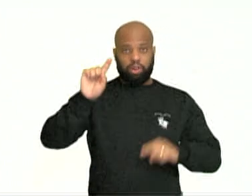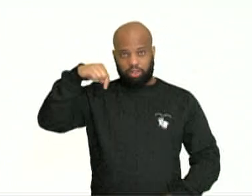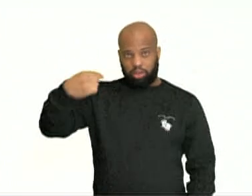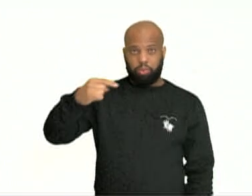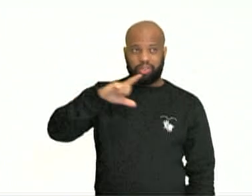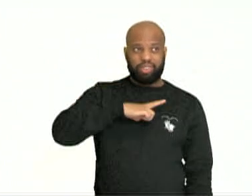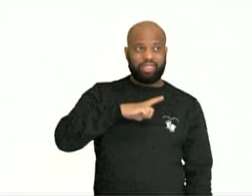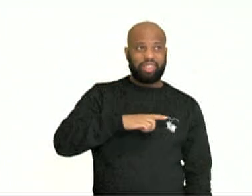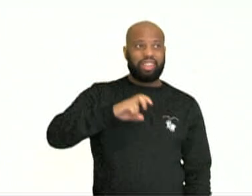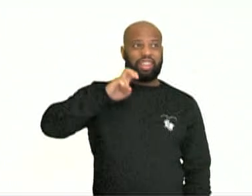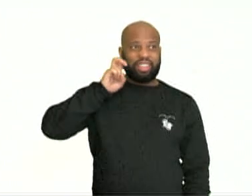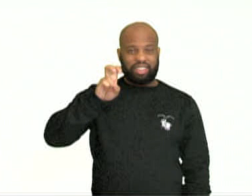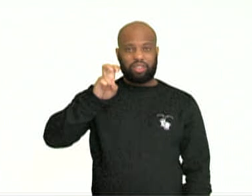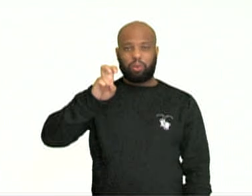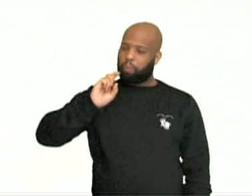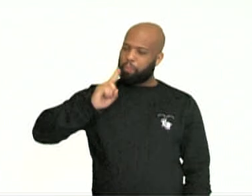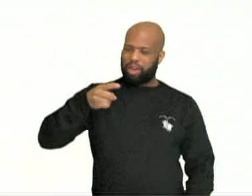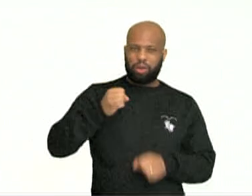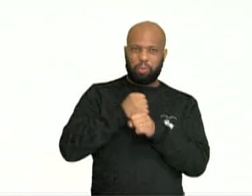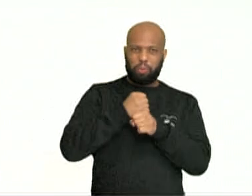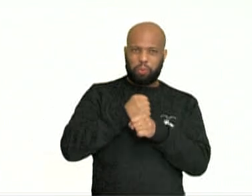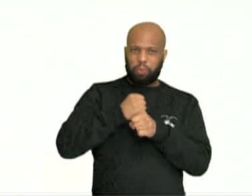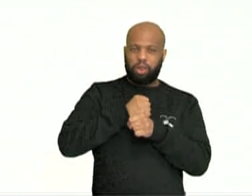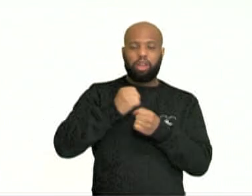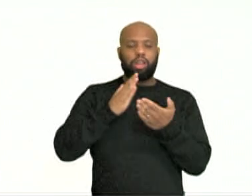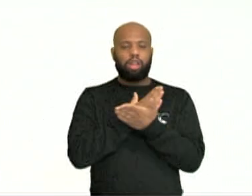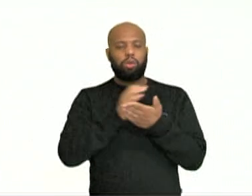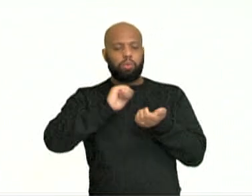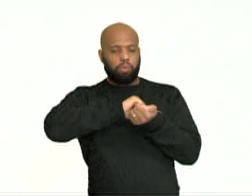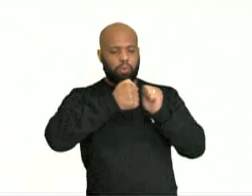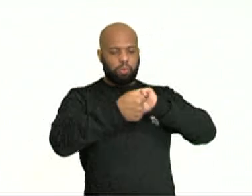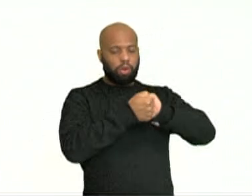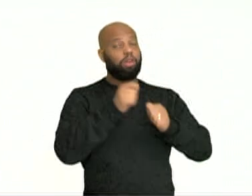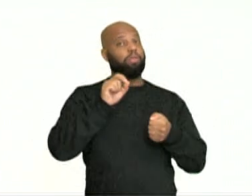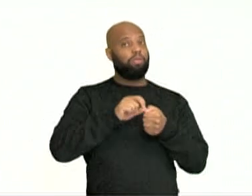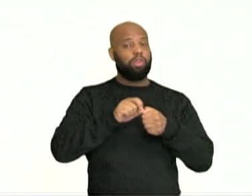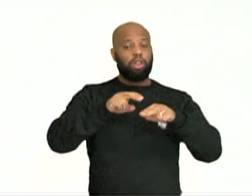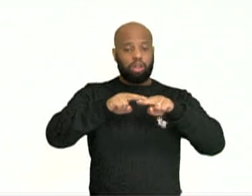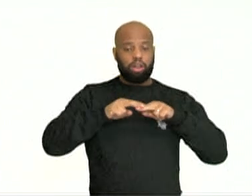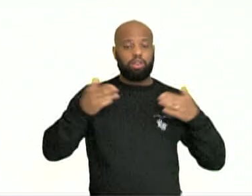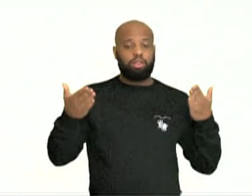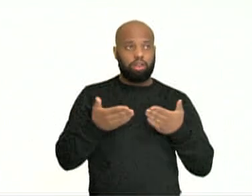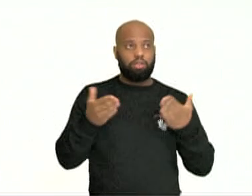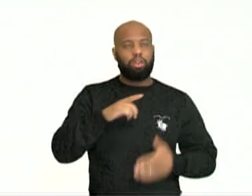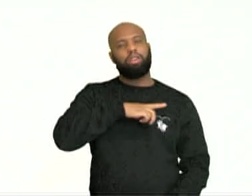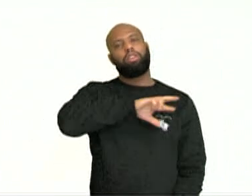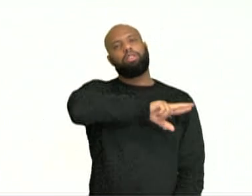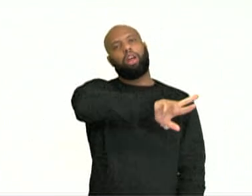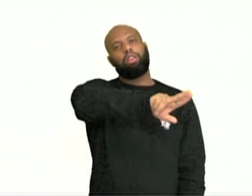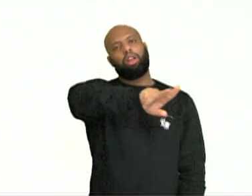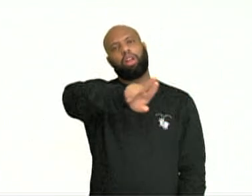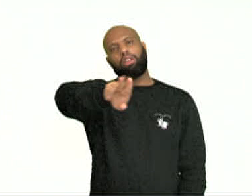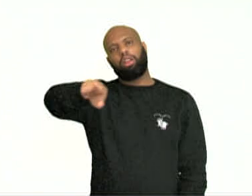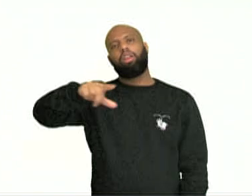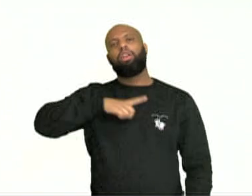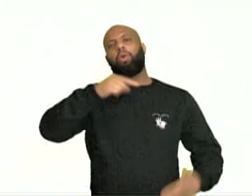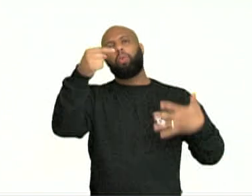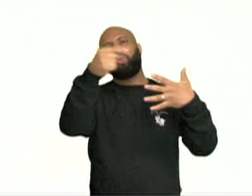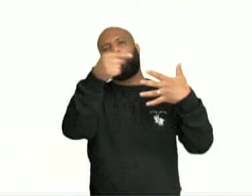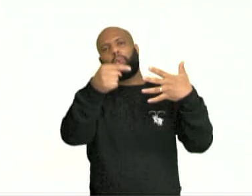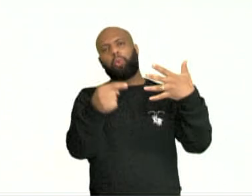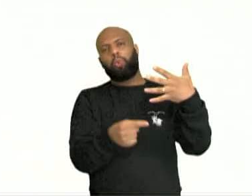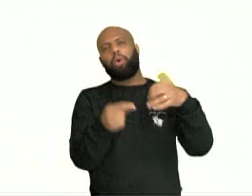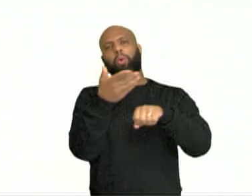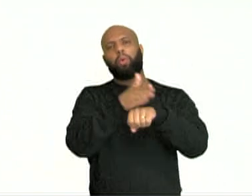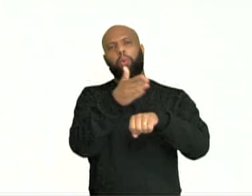5 milênios, algumas adaptações aconteceram. E é por isso que hoje existem diversas variações das práticas